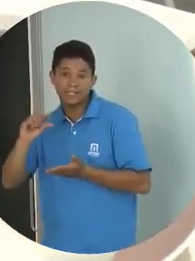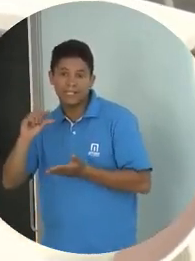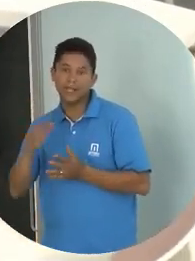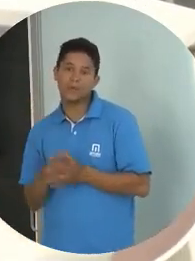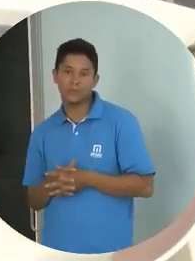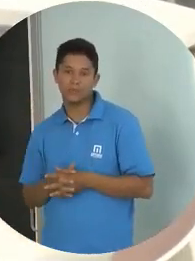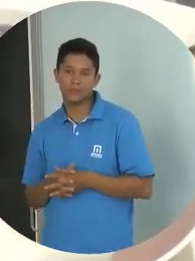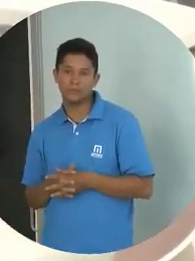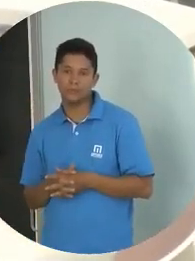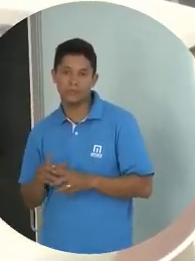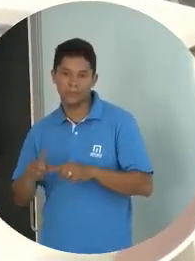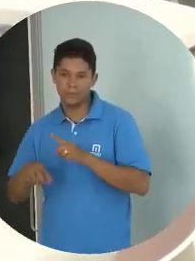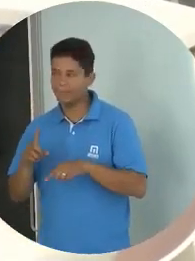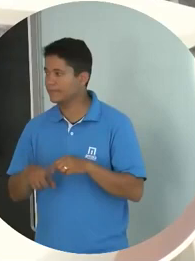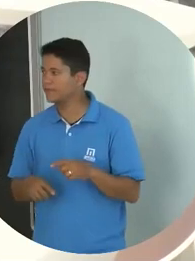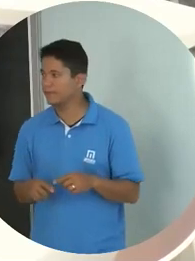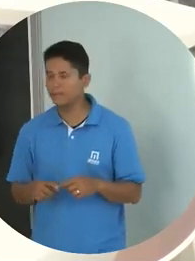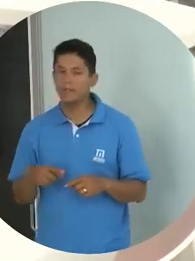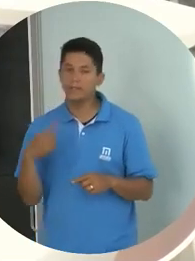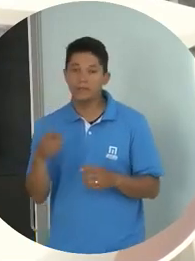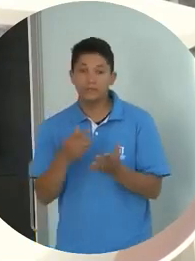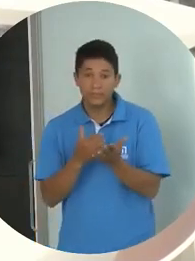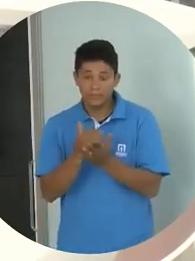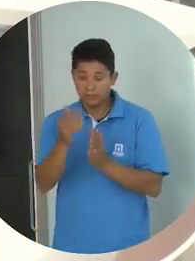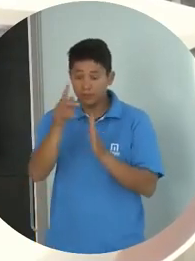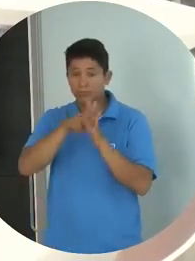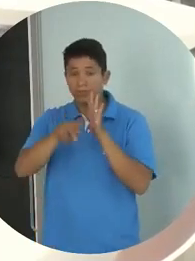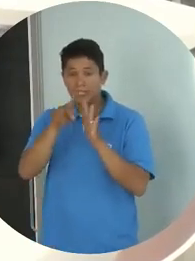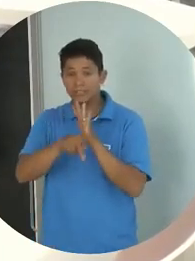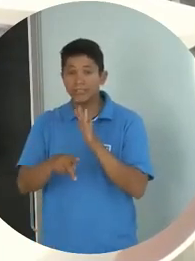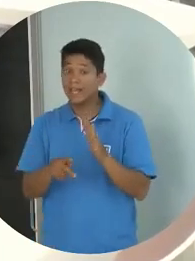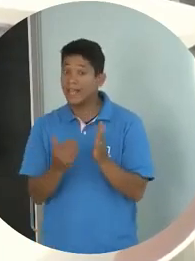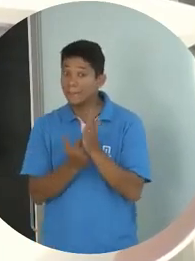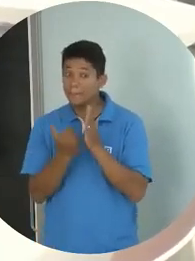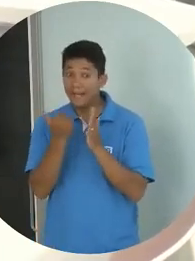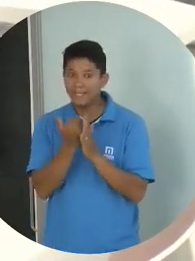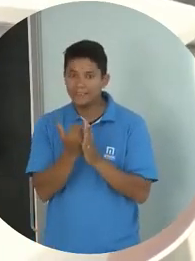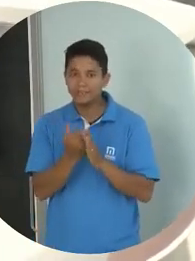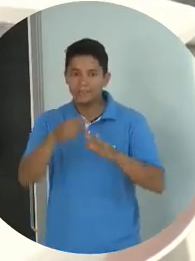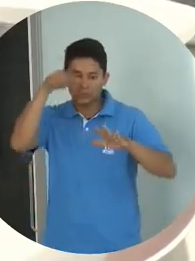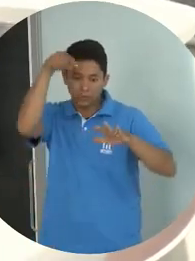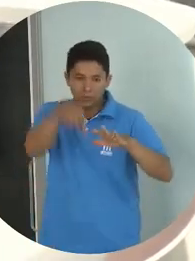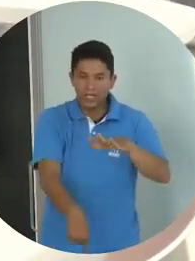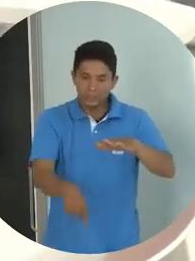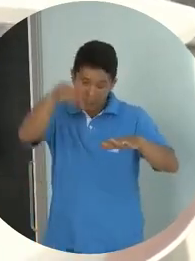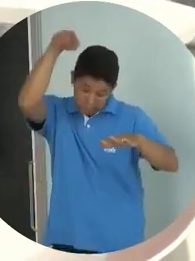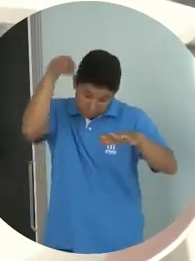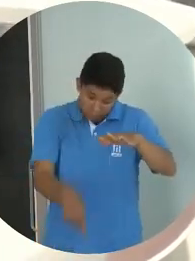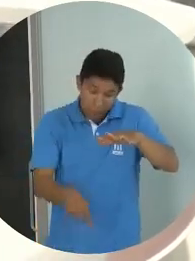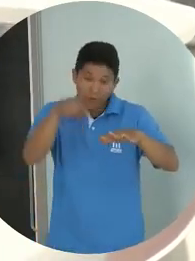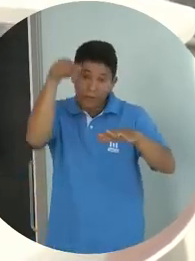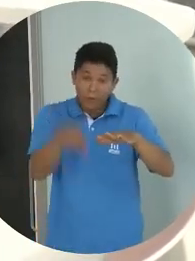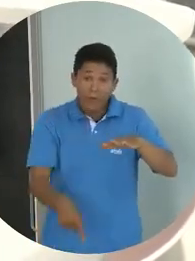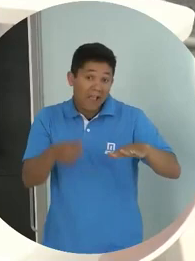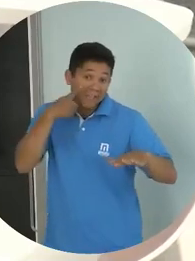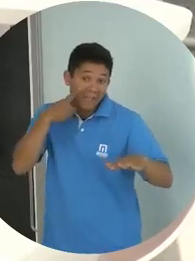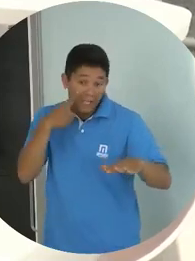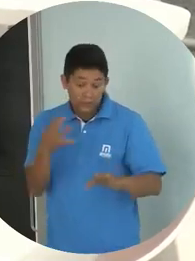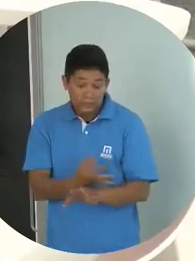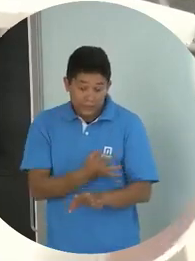feito muito no início dos projetos é investir em sondagem mesmo e definir a quantidade de vazios do solo.